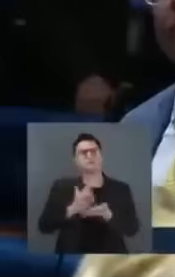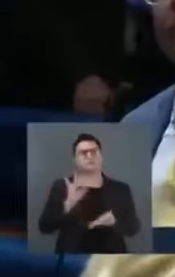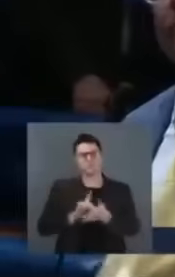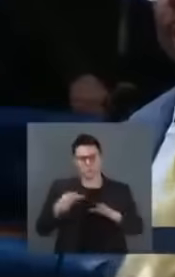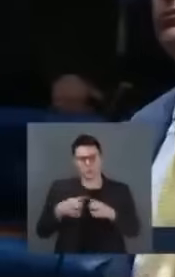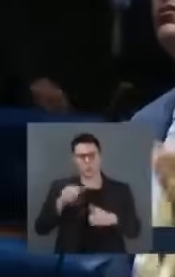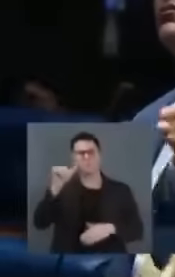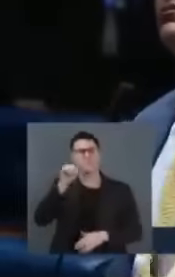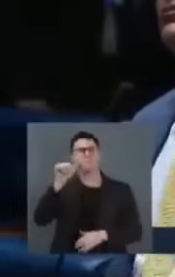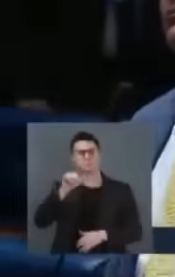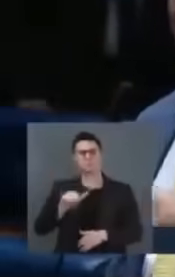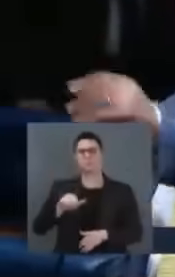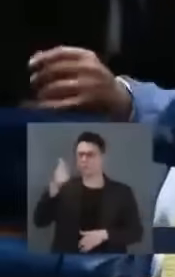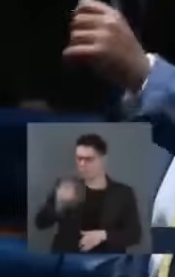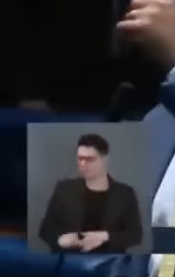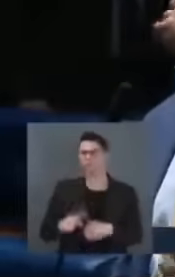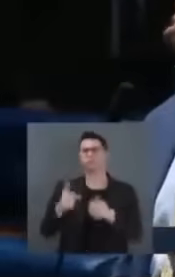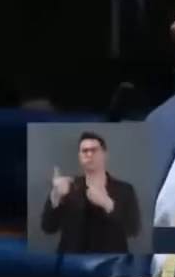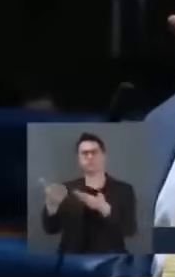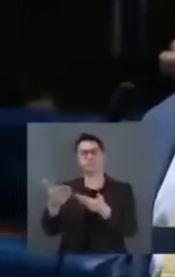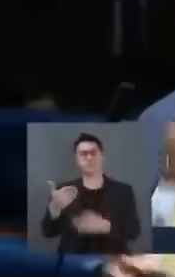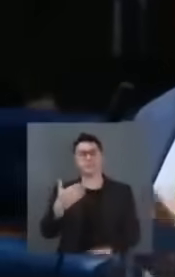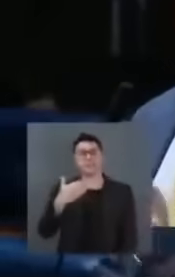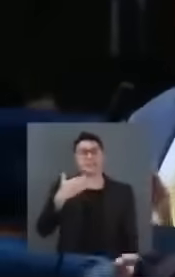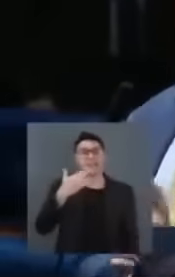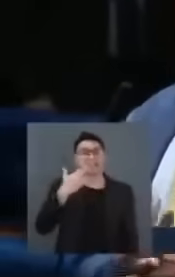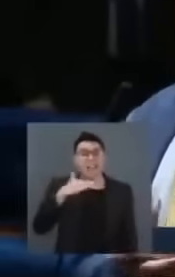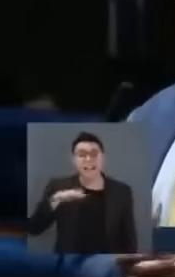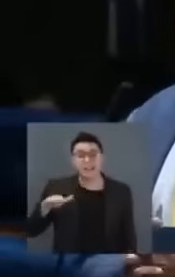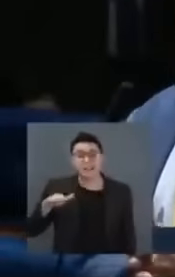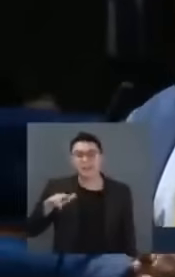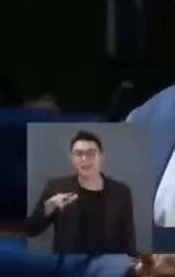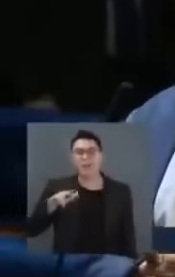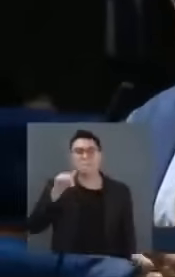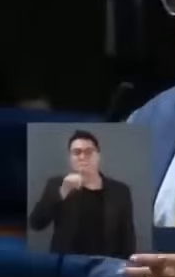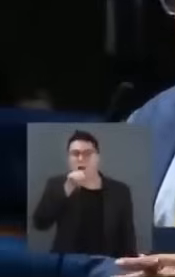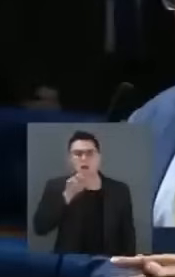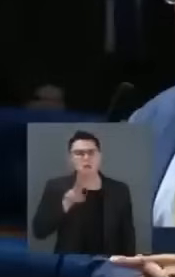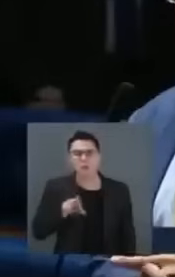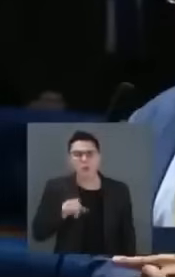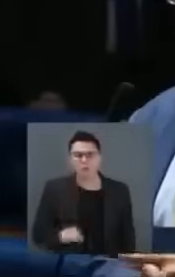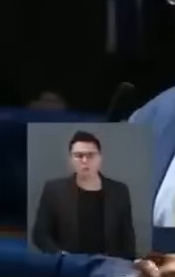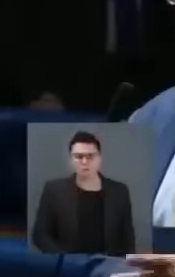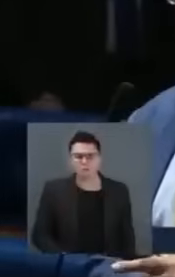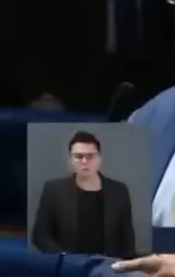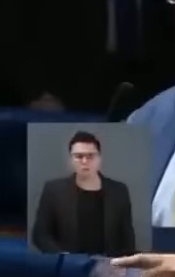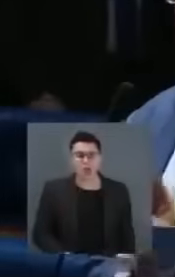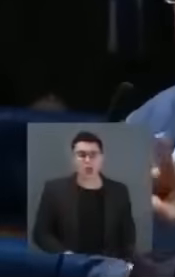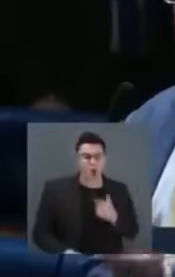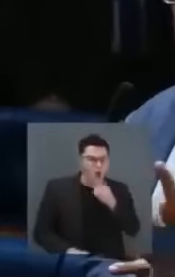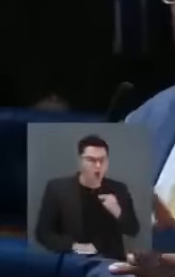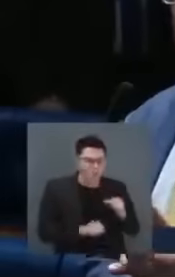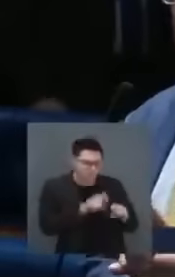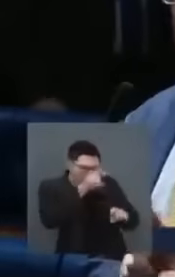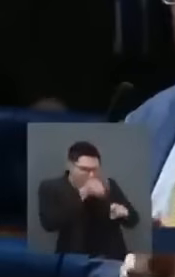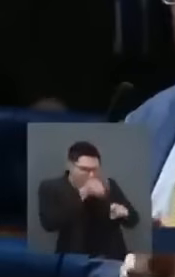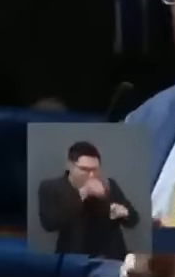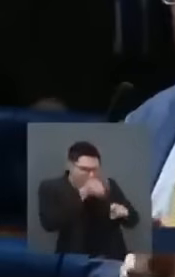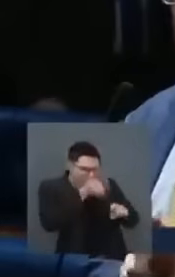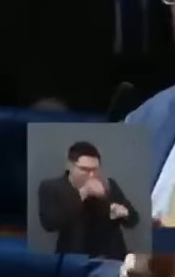classe das mulheres. E, mais uma vez, criança não é mãe, estuprador não é pai. É simples assim, não podemos